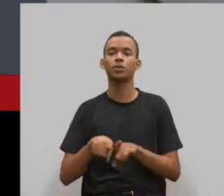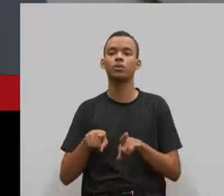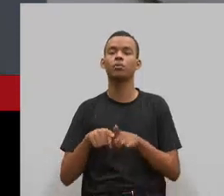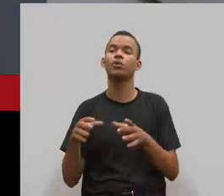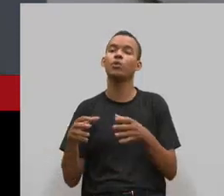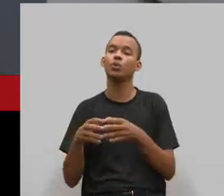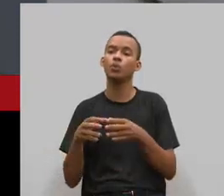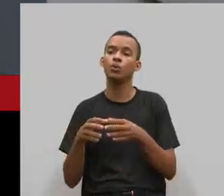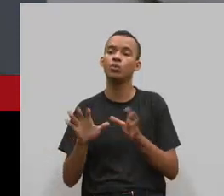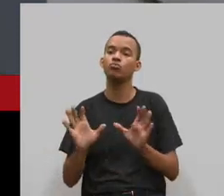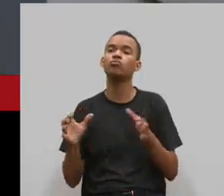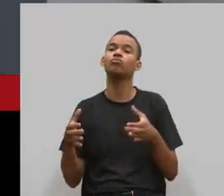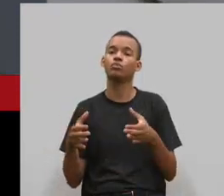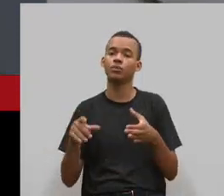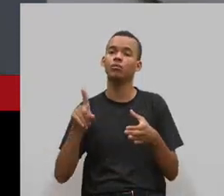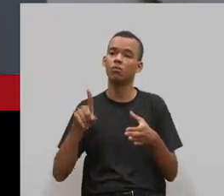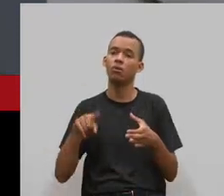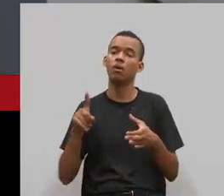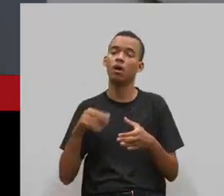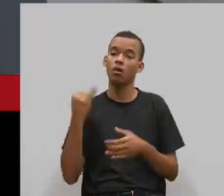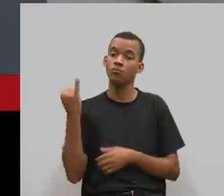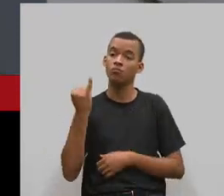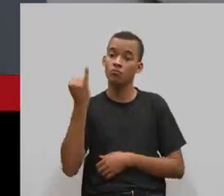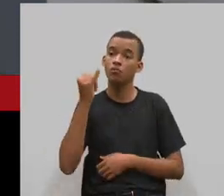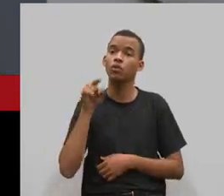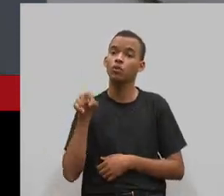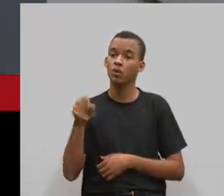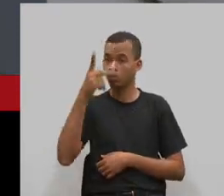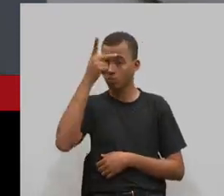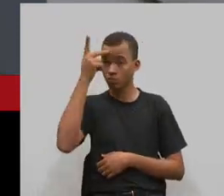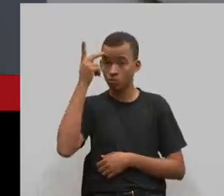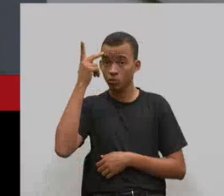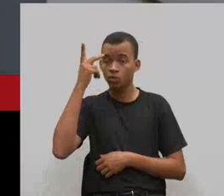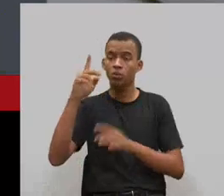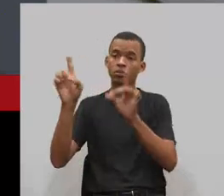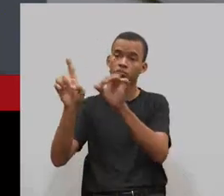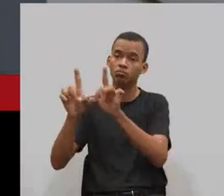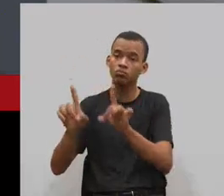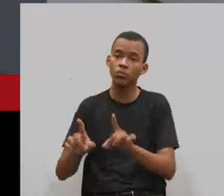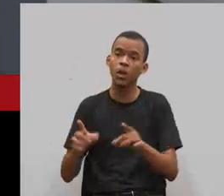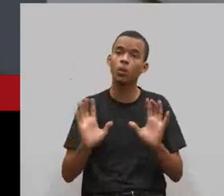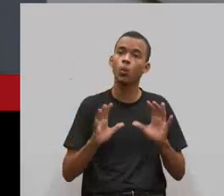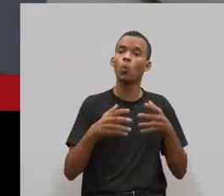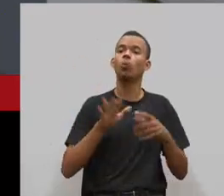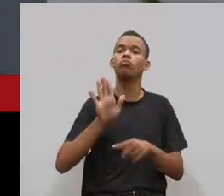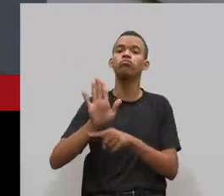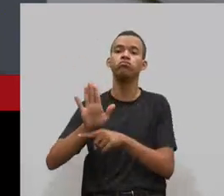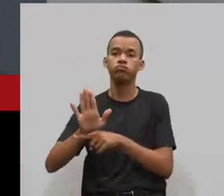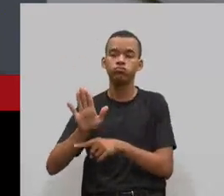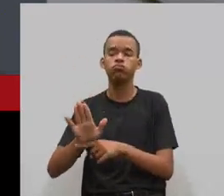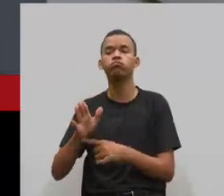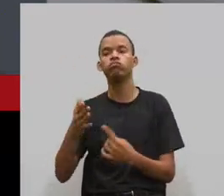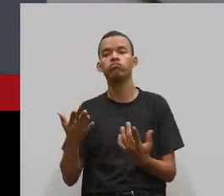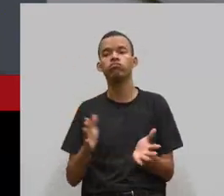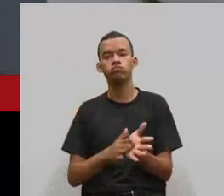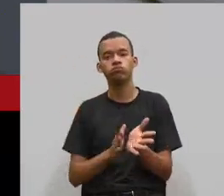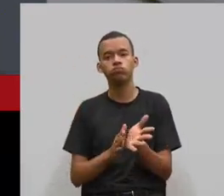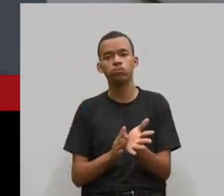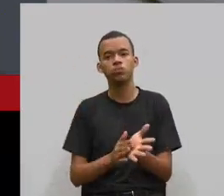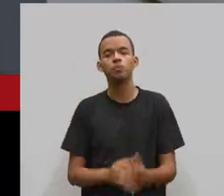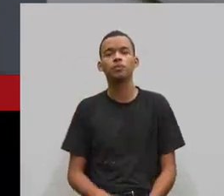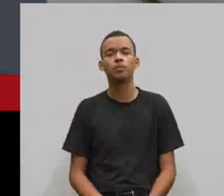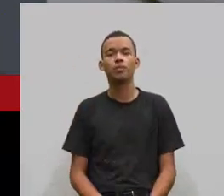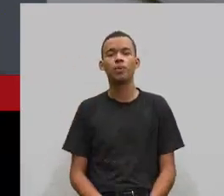muito importante na vida dessas pessoas né que são os deficientes físicos e por coincidência Dr Maurício nós quatro